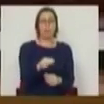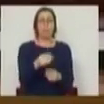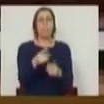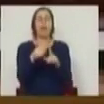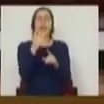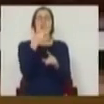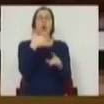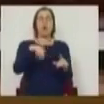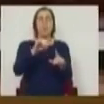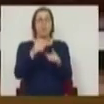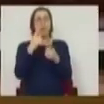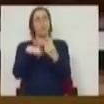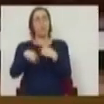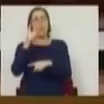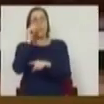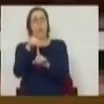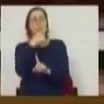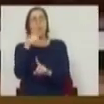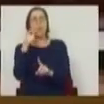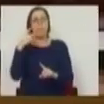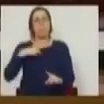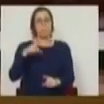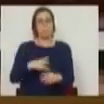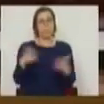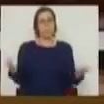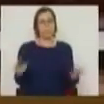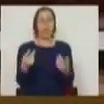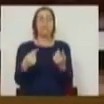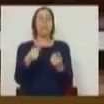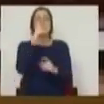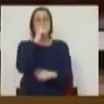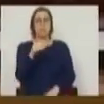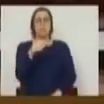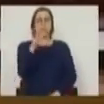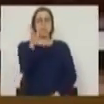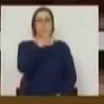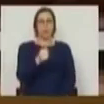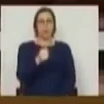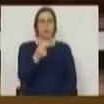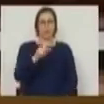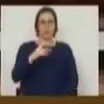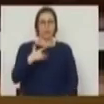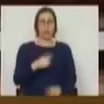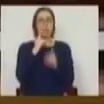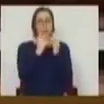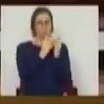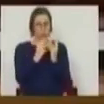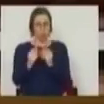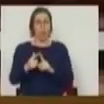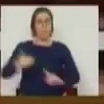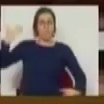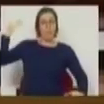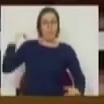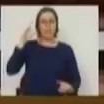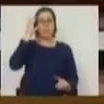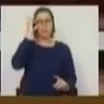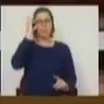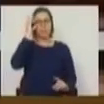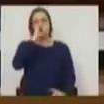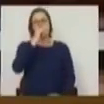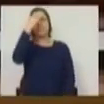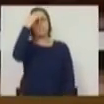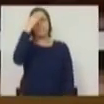Jardim Gonçalves aos homens do Compromisso Portugal, entre eles João Berardo. E já que estamos a fazer as contas ao passado,